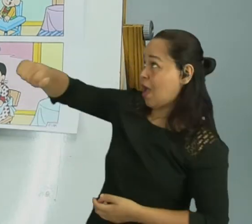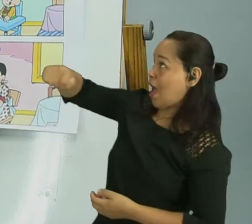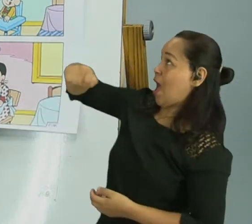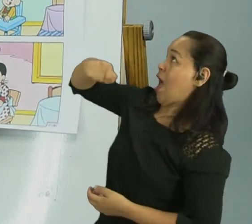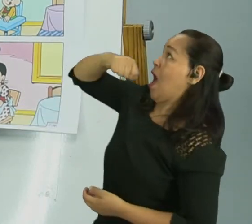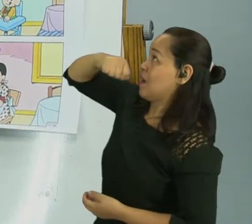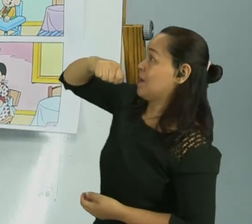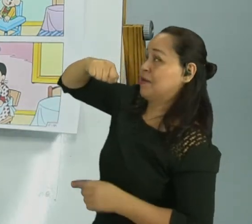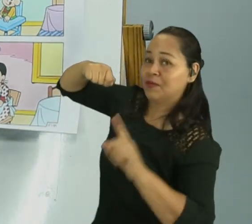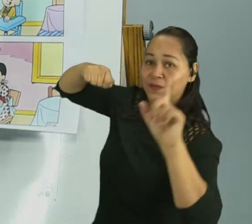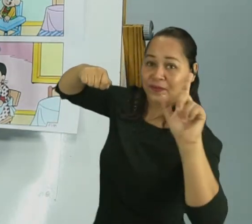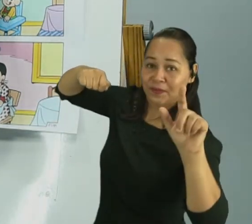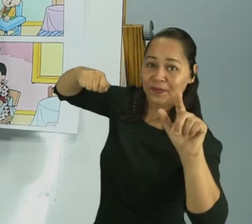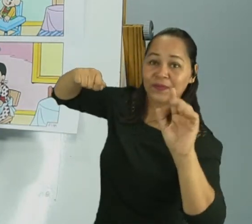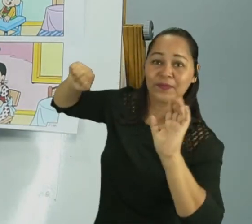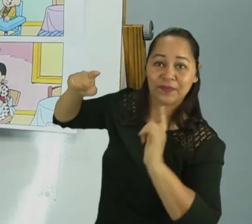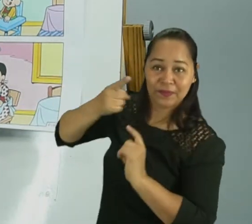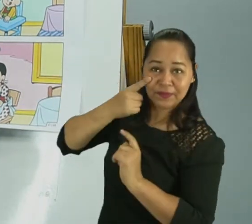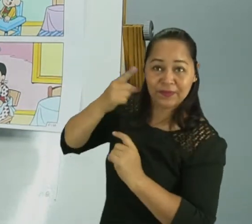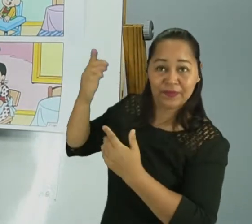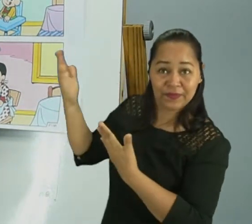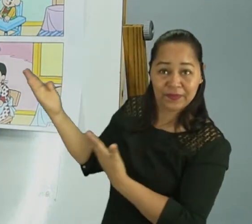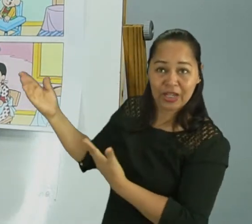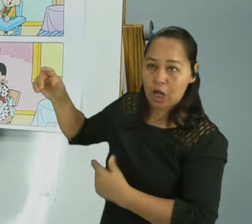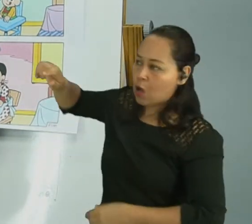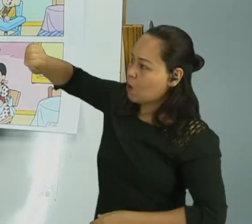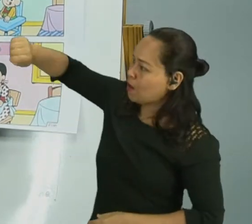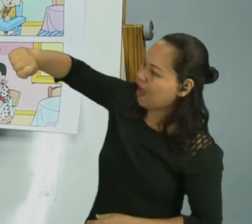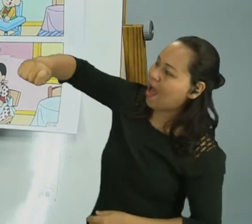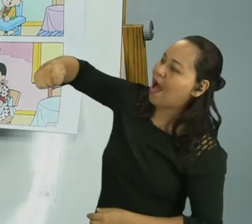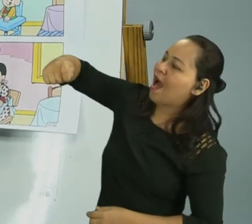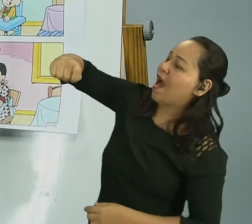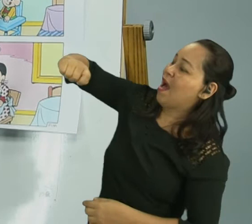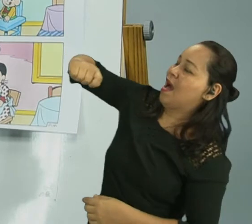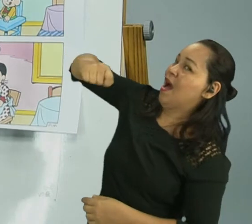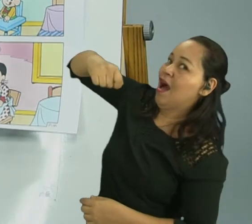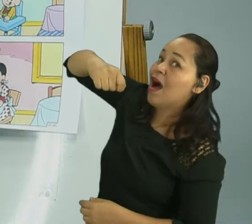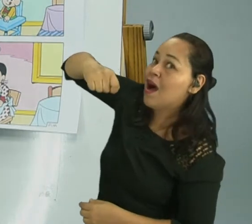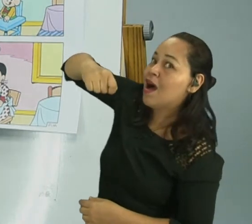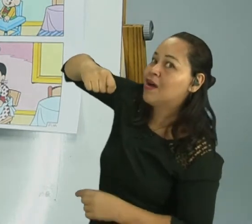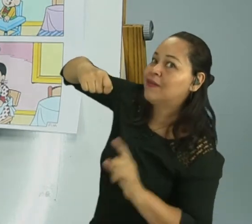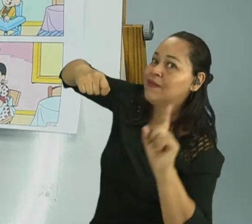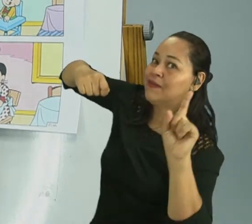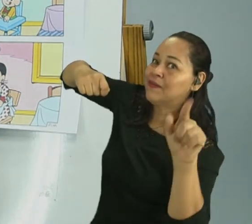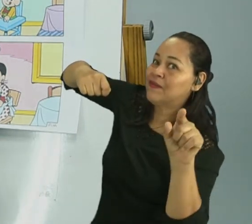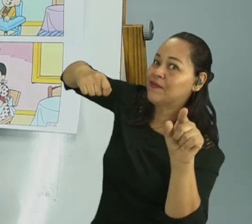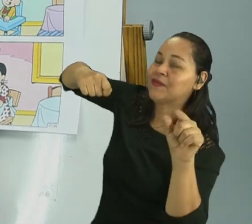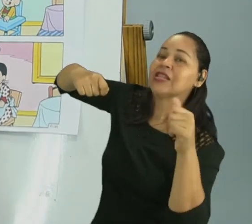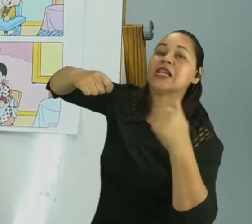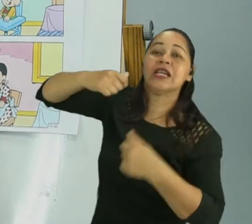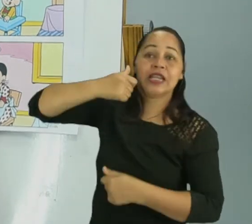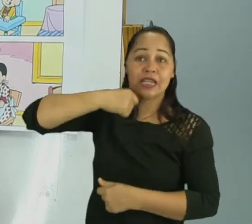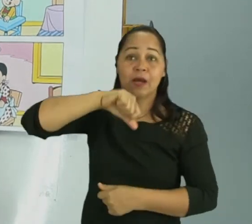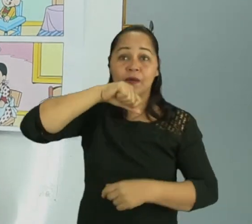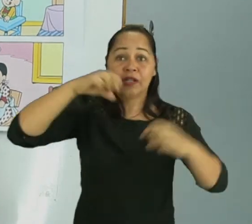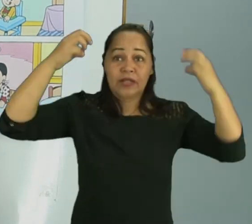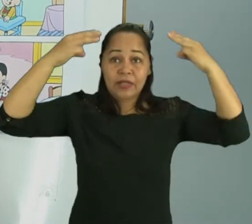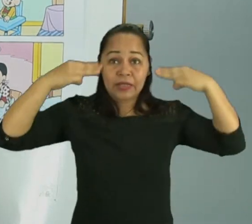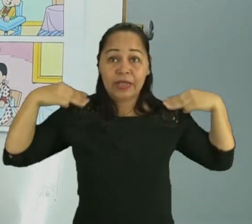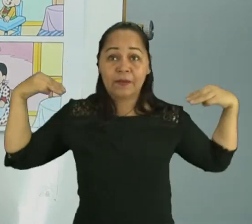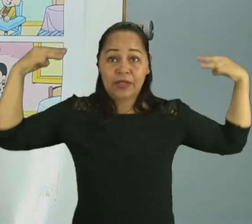aviãozinho, não é assim? Pois é, aí aqui, ó, a mãe do Cebolinha, olha o avião. E a mãe